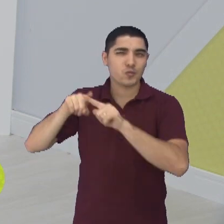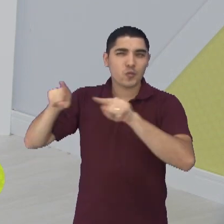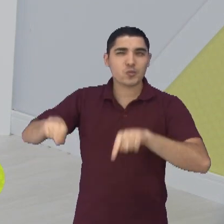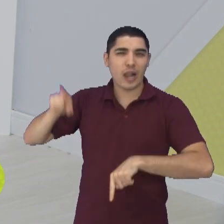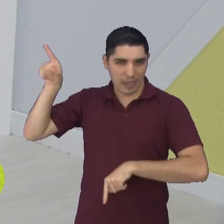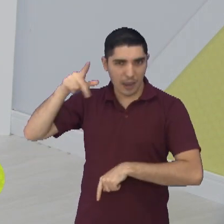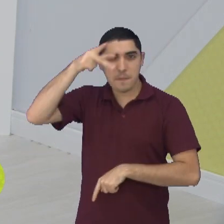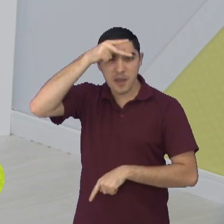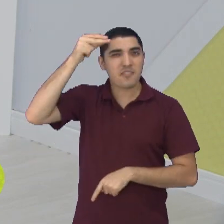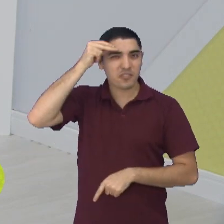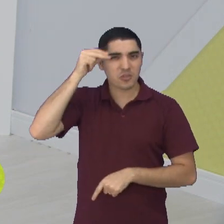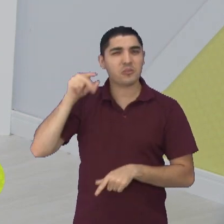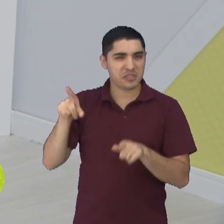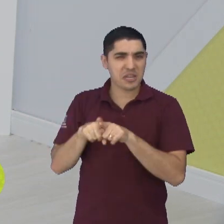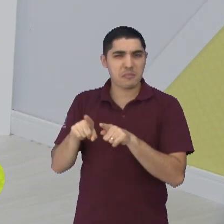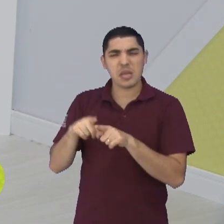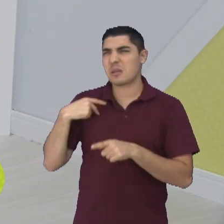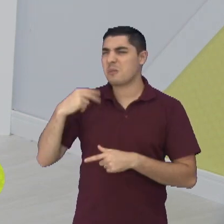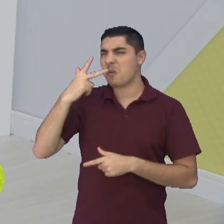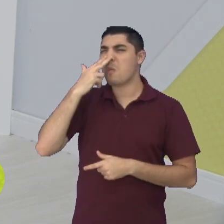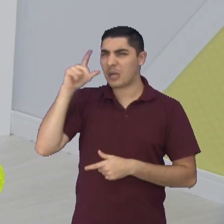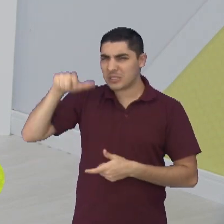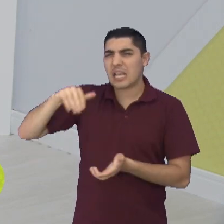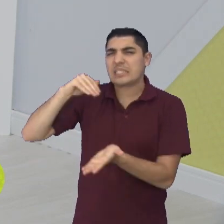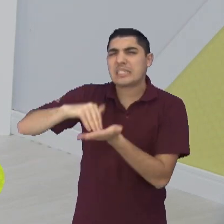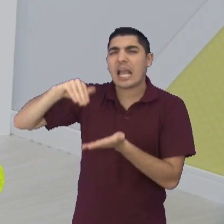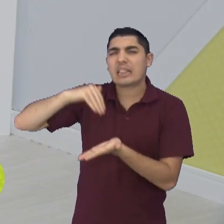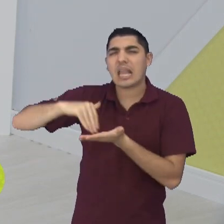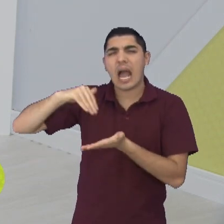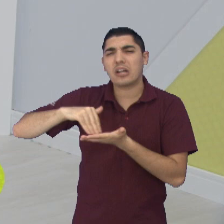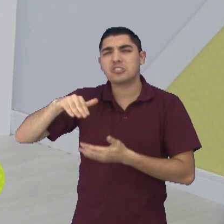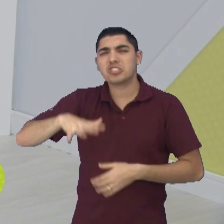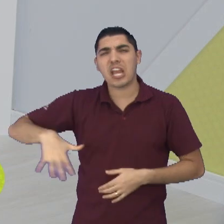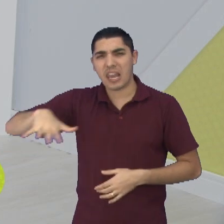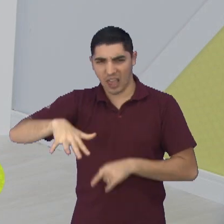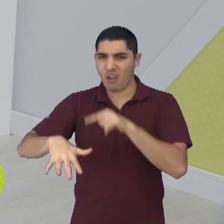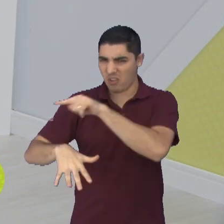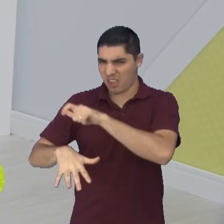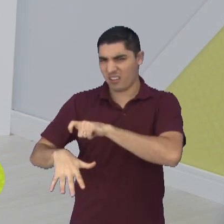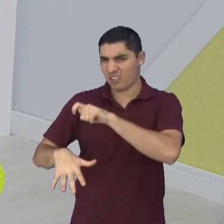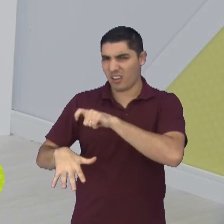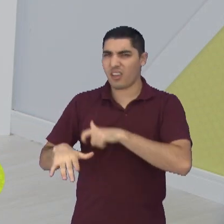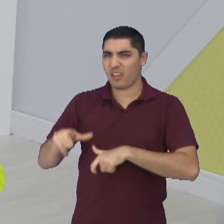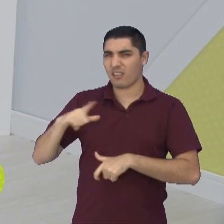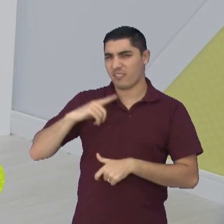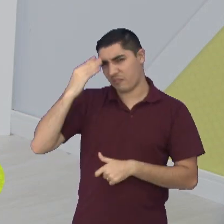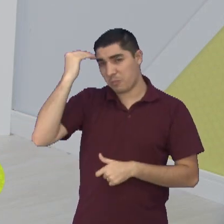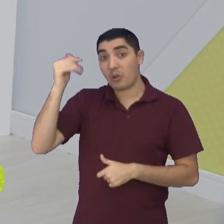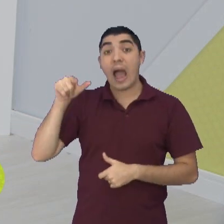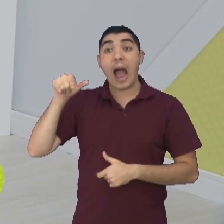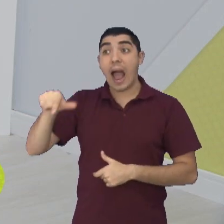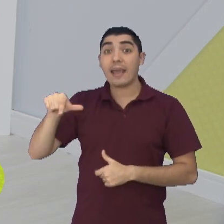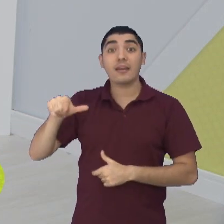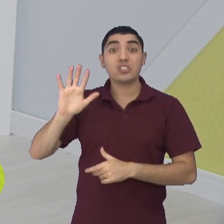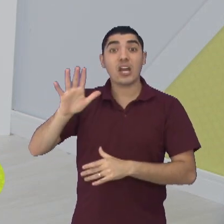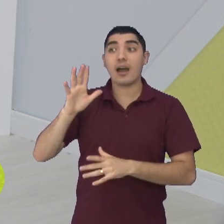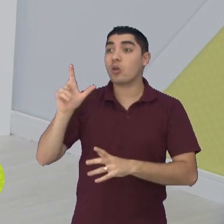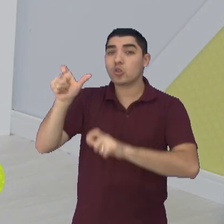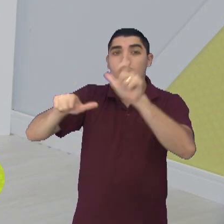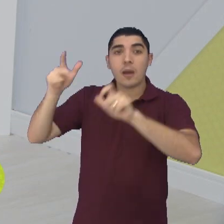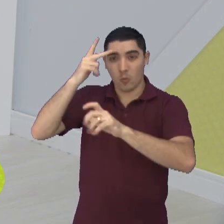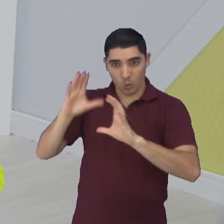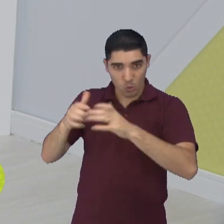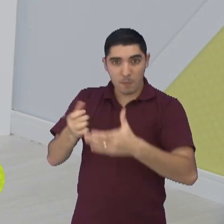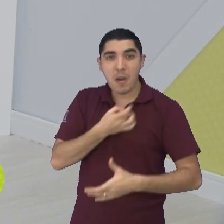cargo dele lá, acho que é secretário-geral lá, é alguma coisa, ele é forte lá também. Marília, e deu férias para todo mundo, 30 dias de férias para o